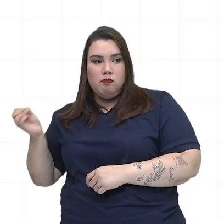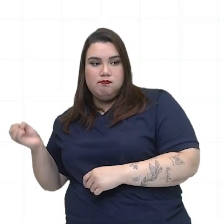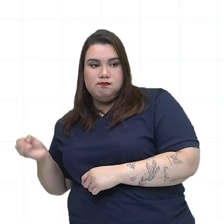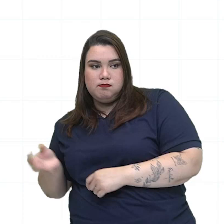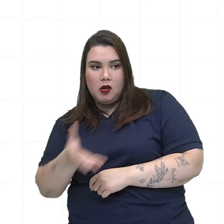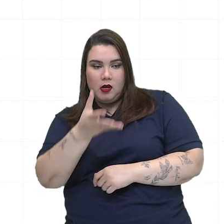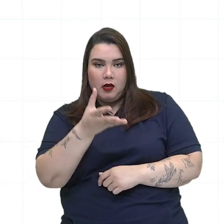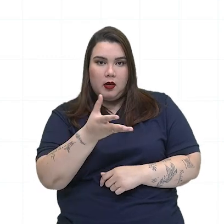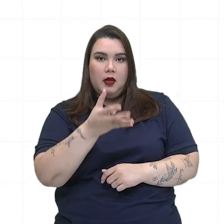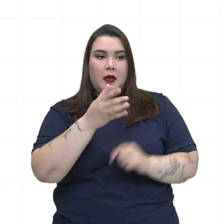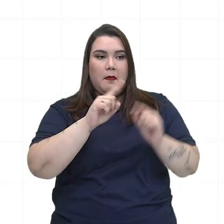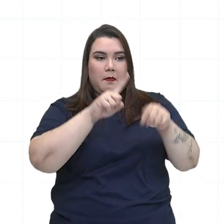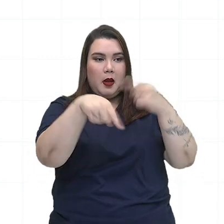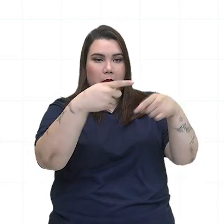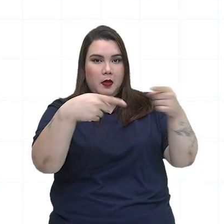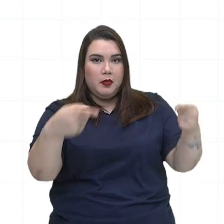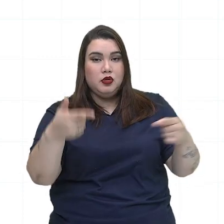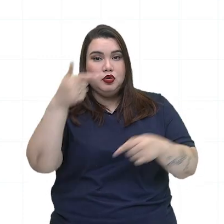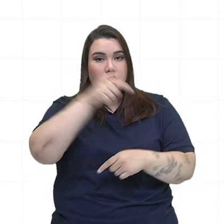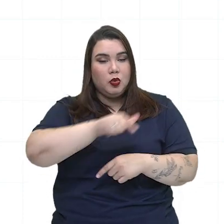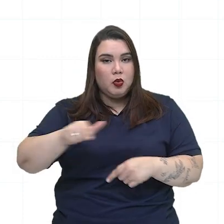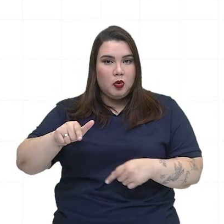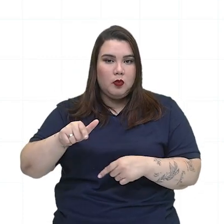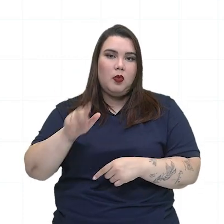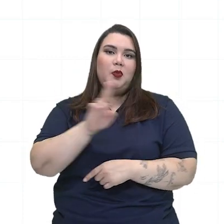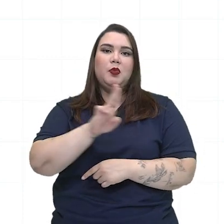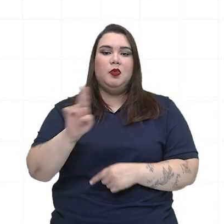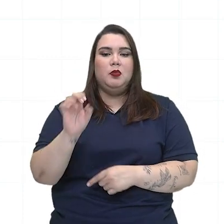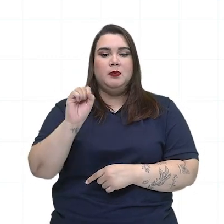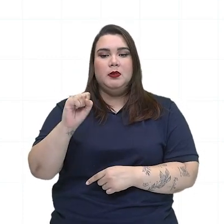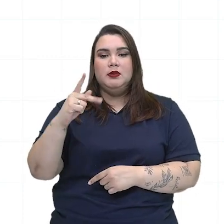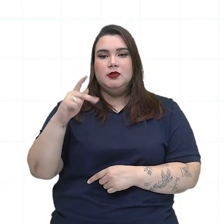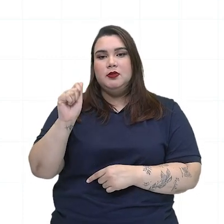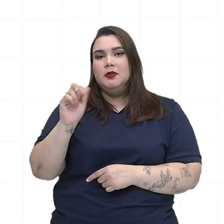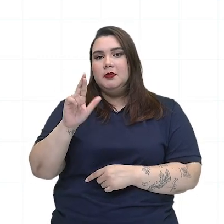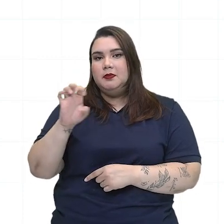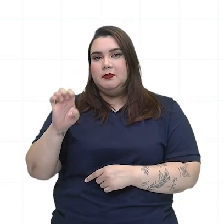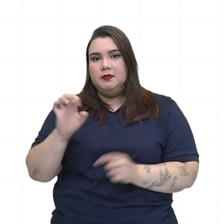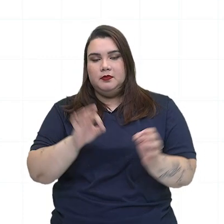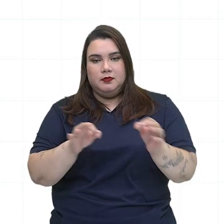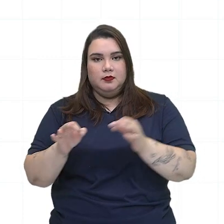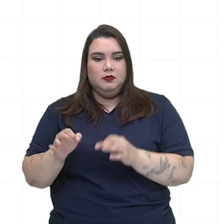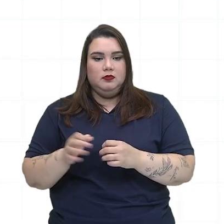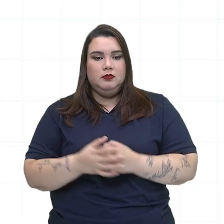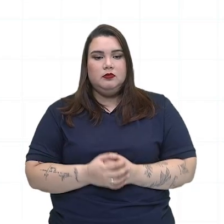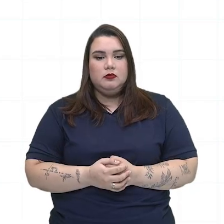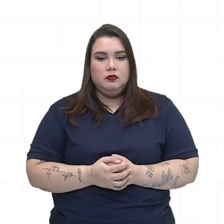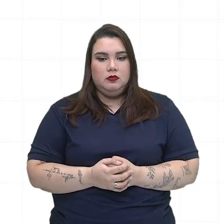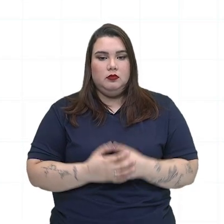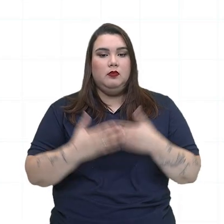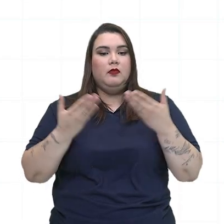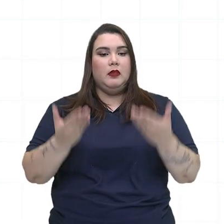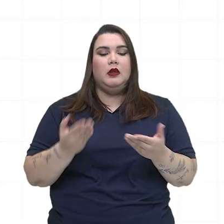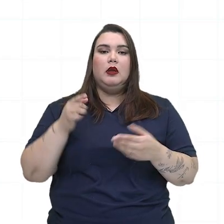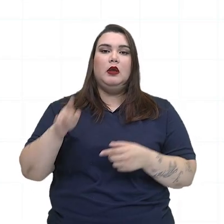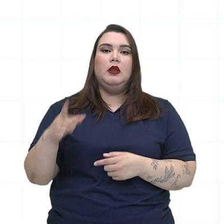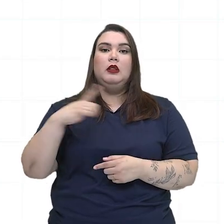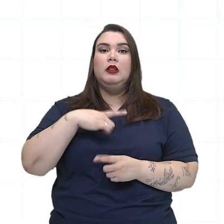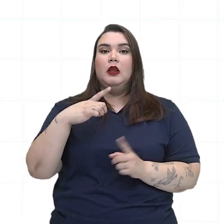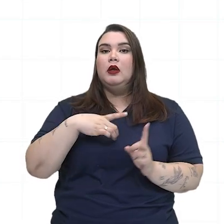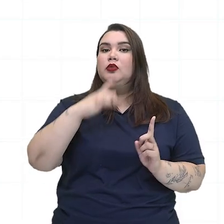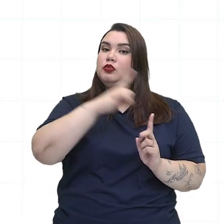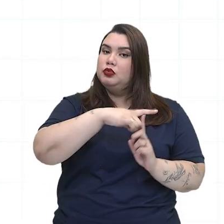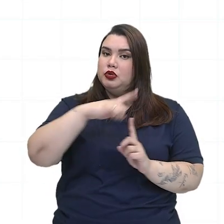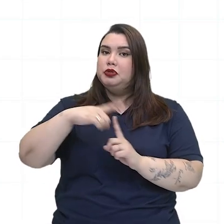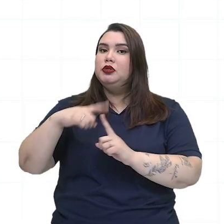10 pinos, é chamado de spare, tá certo? E aí o boliche, ele tem aí várias formas de ser